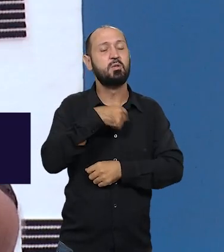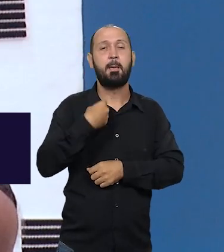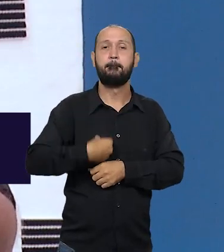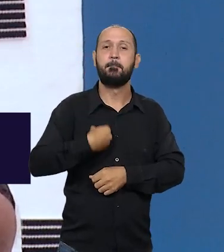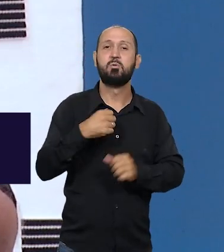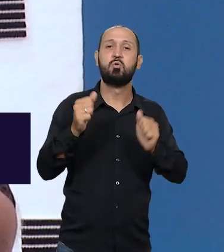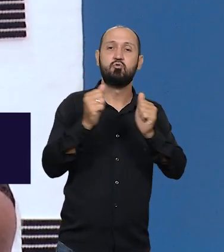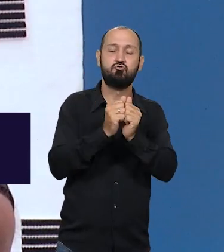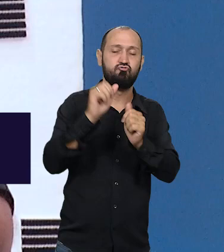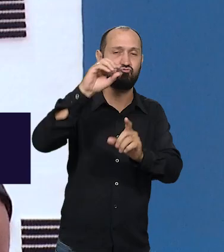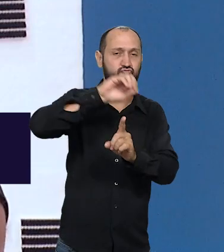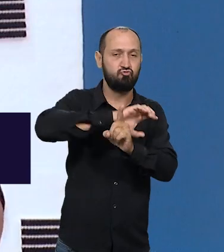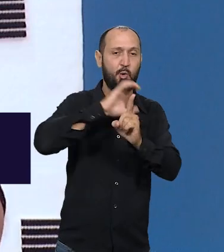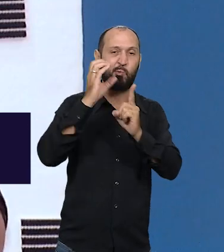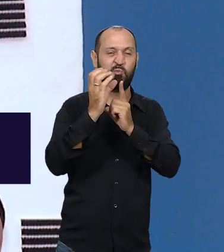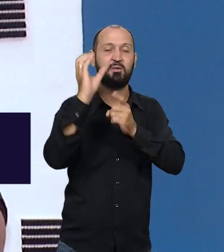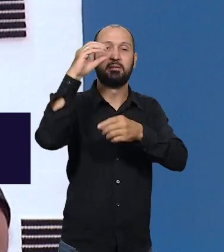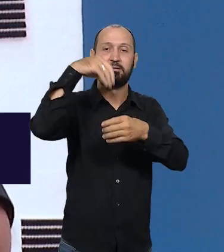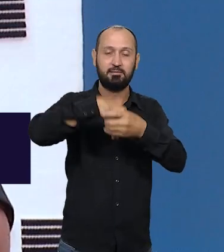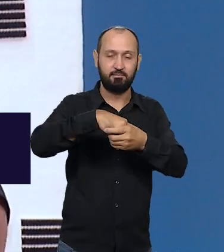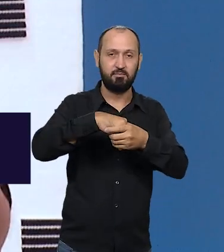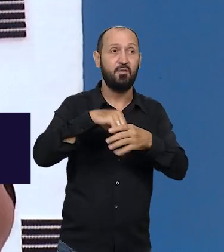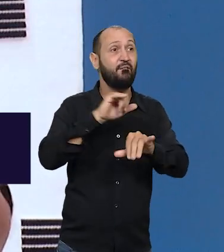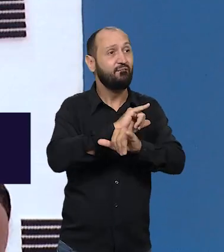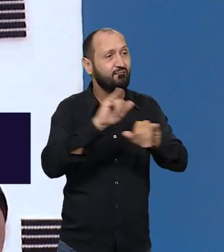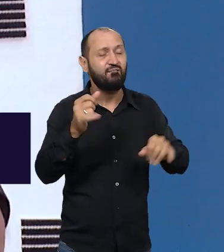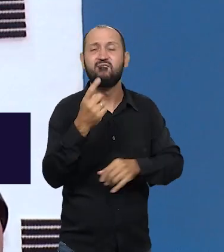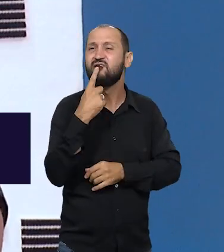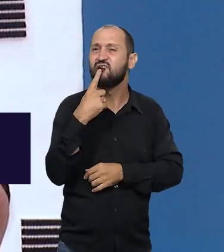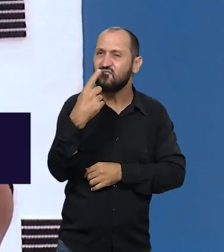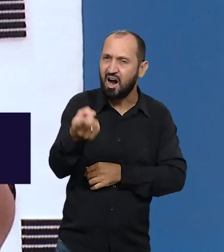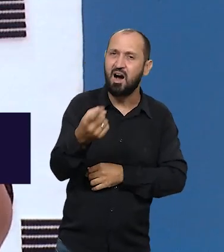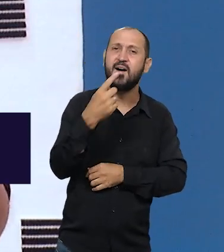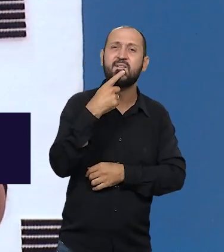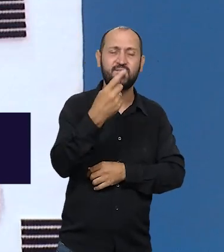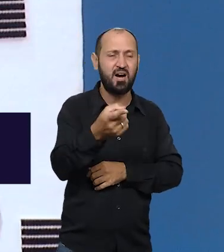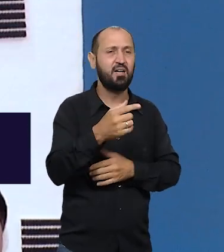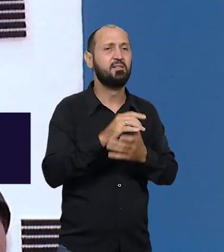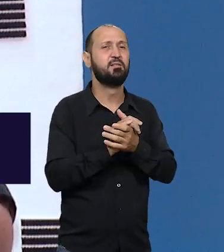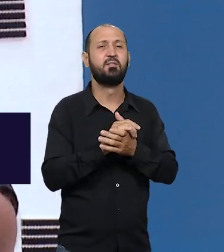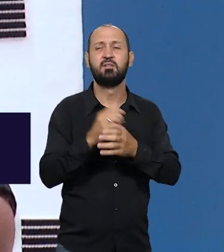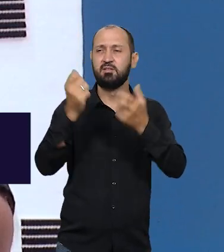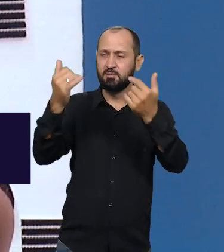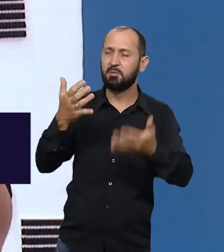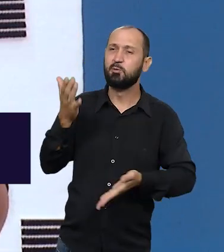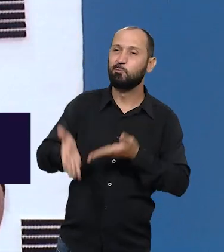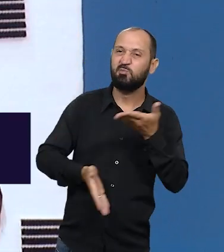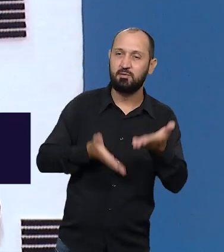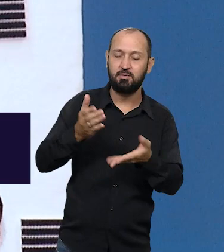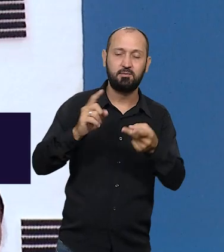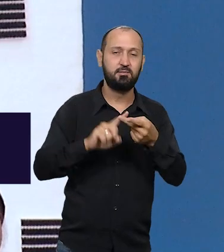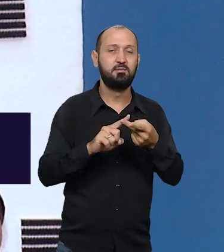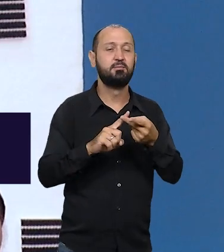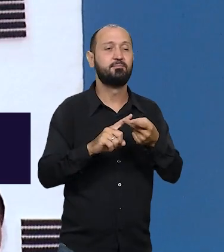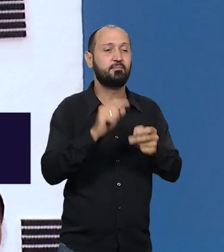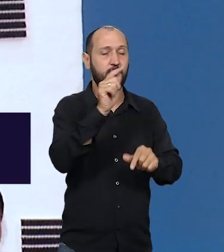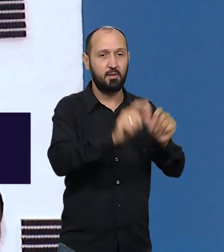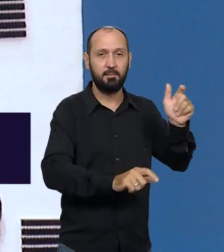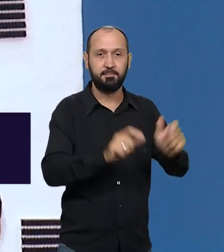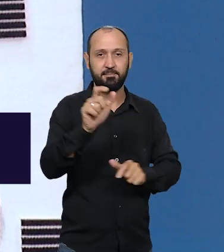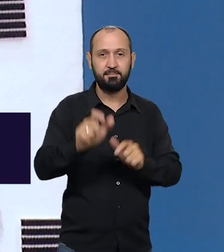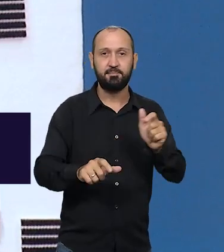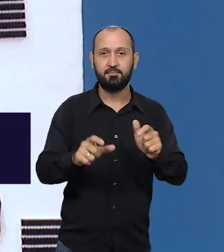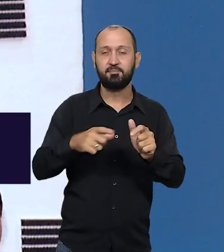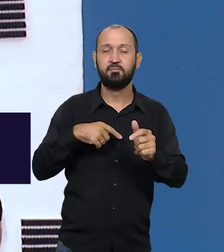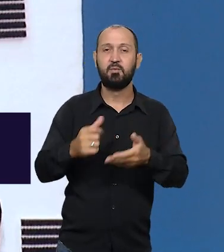na nossa comunidade e fale mesmo, fale com o seu terapeuta, fale com as pessoas que